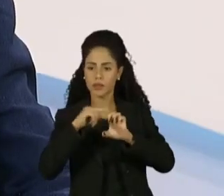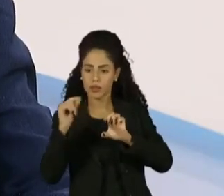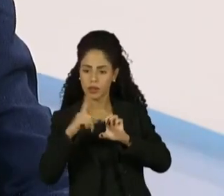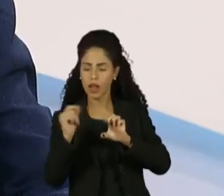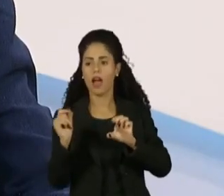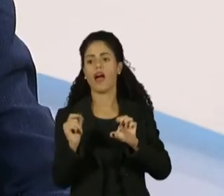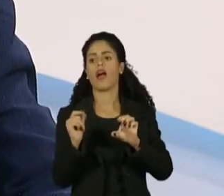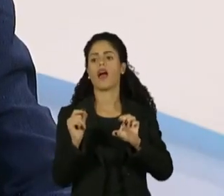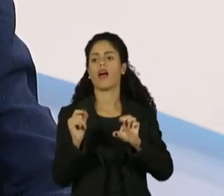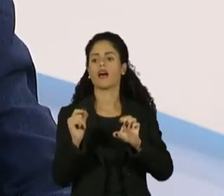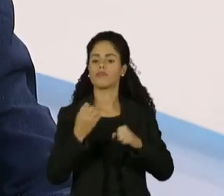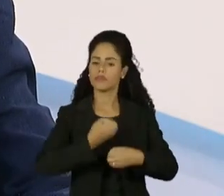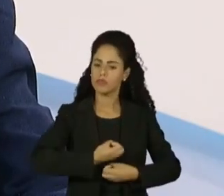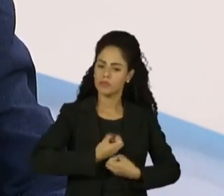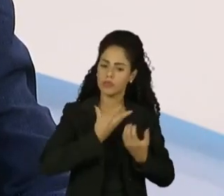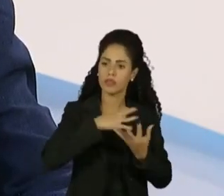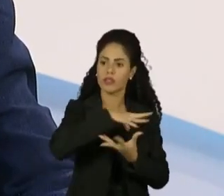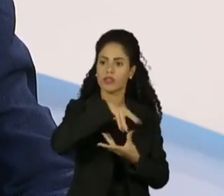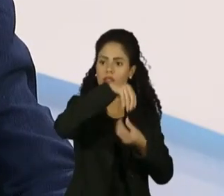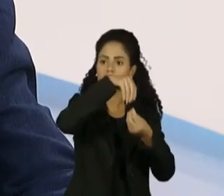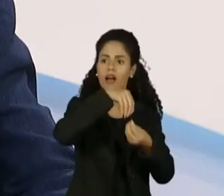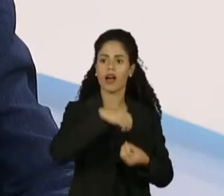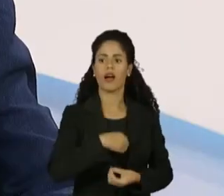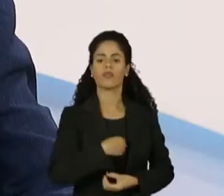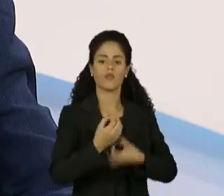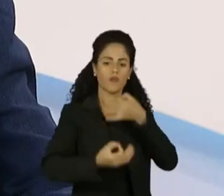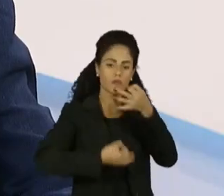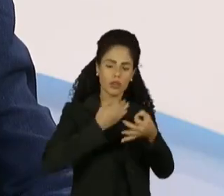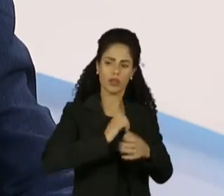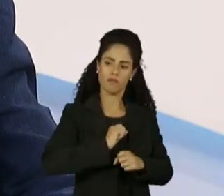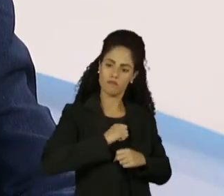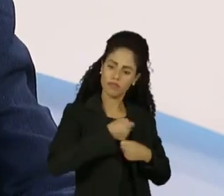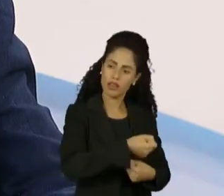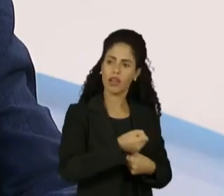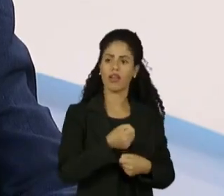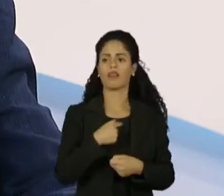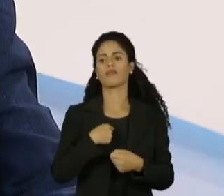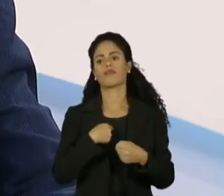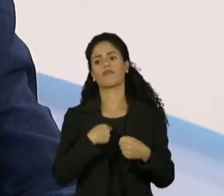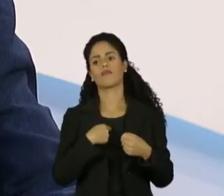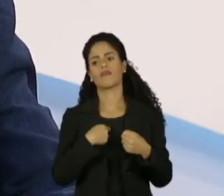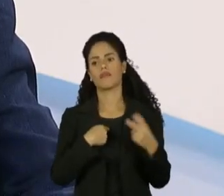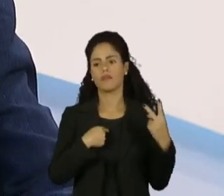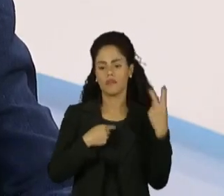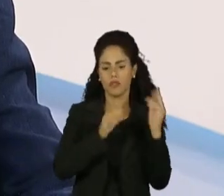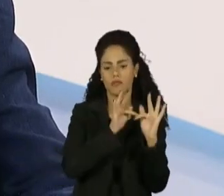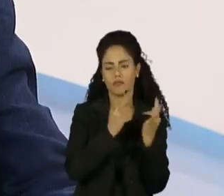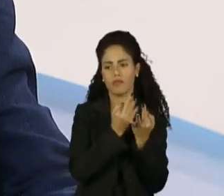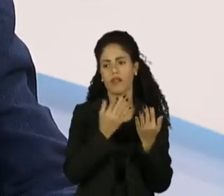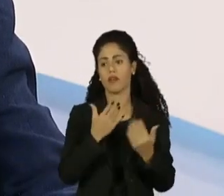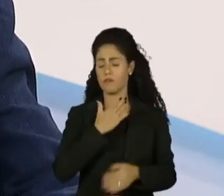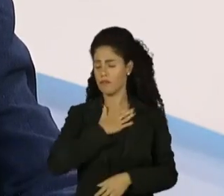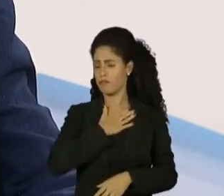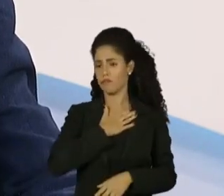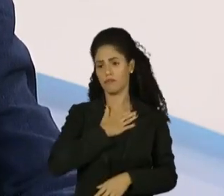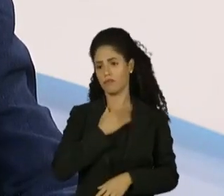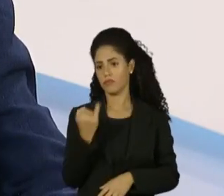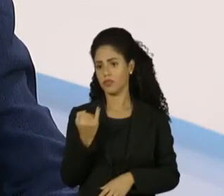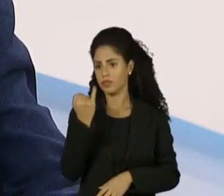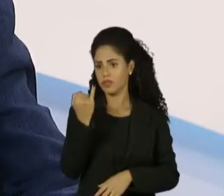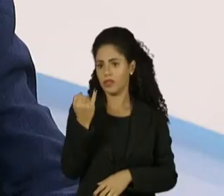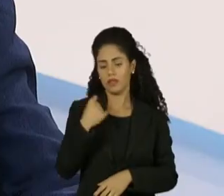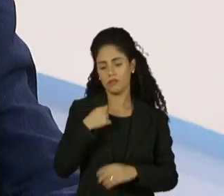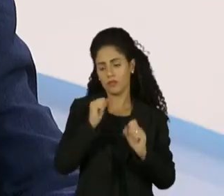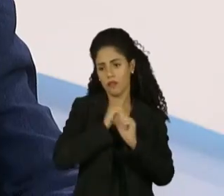da liberdade de imprensa, da liberdade de opinião, da defesa de valores de família. Então, isso para mim sempre foi uma coisa muito presente,